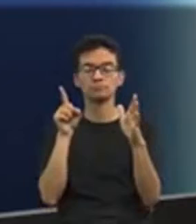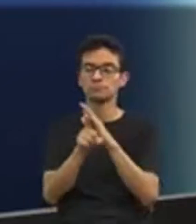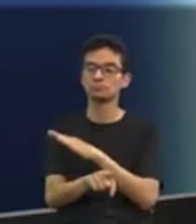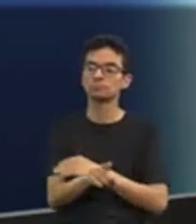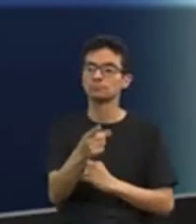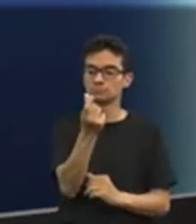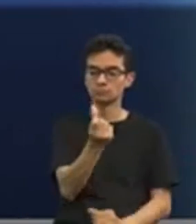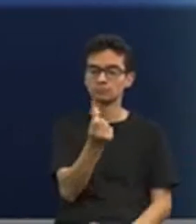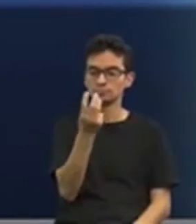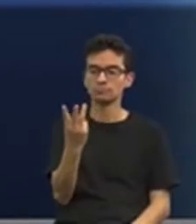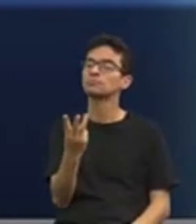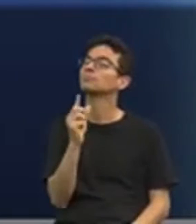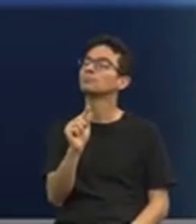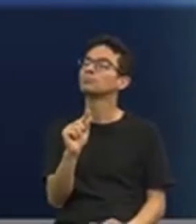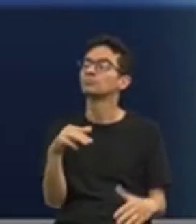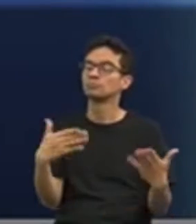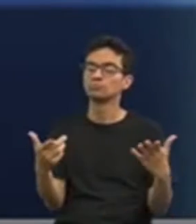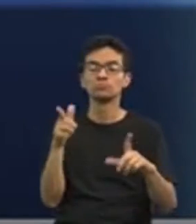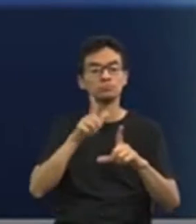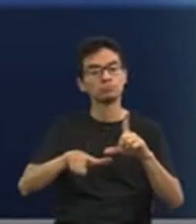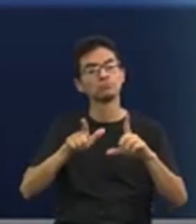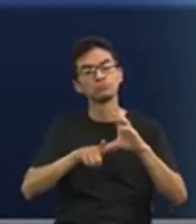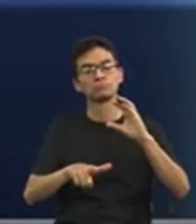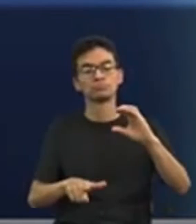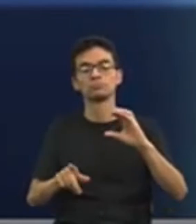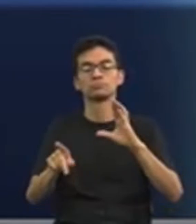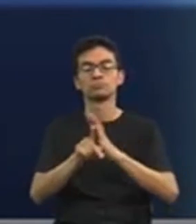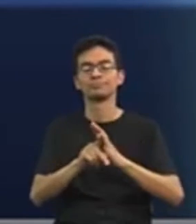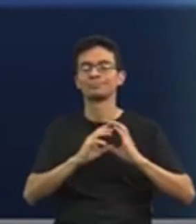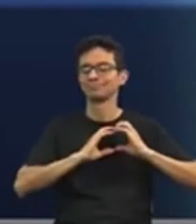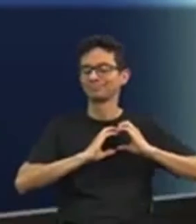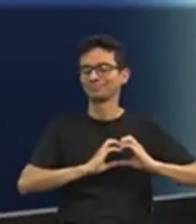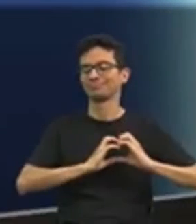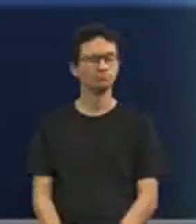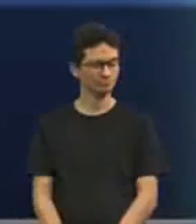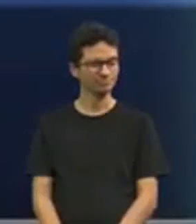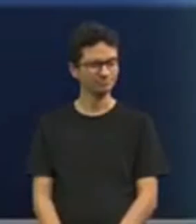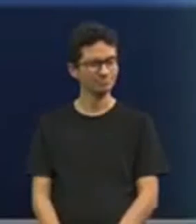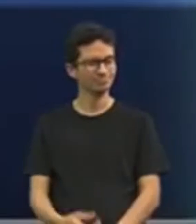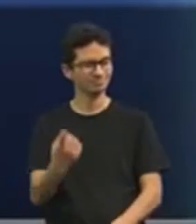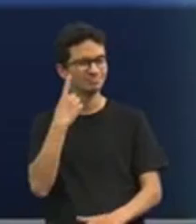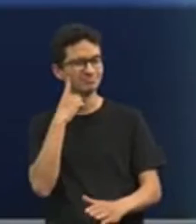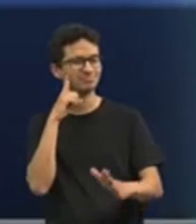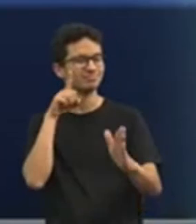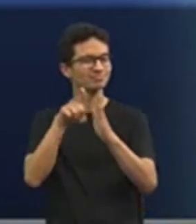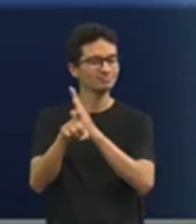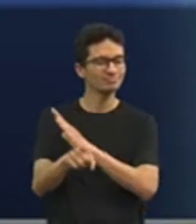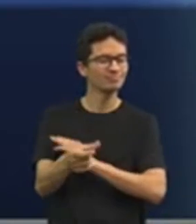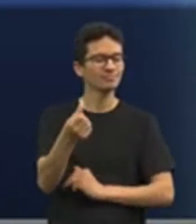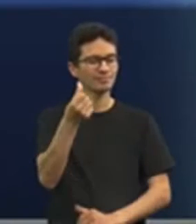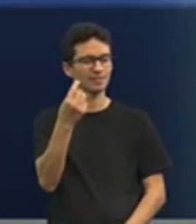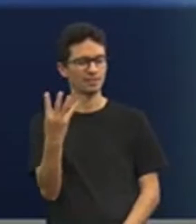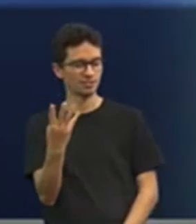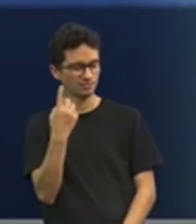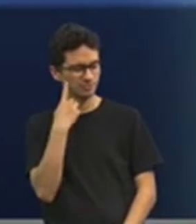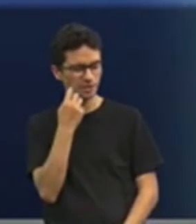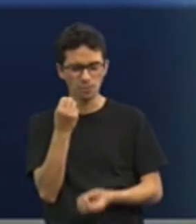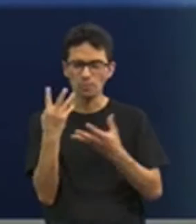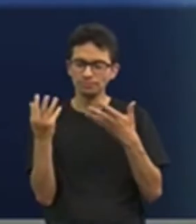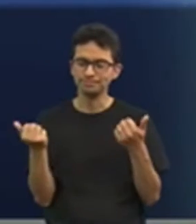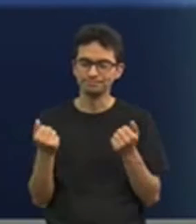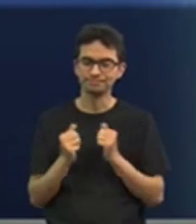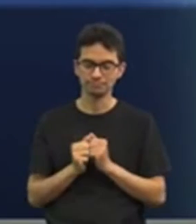número 63 vai ser a letra c de coração a questão 64 Ball